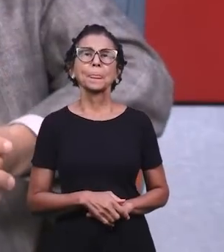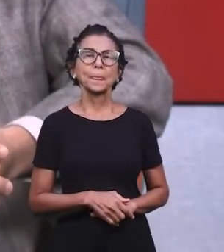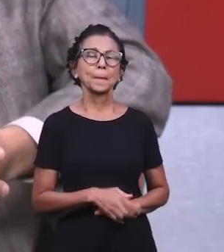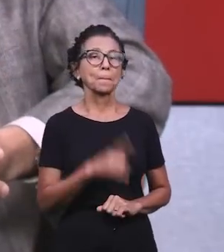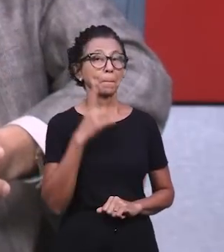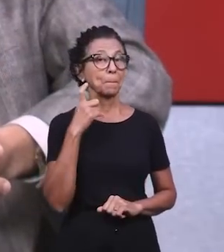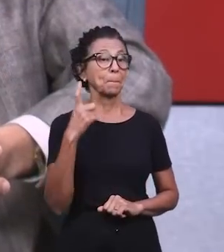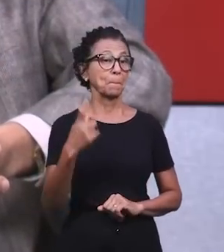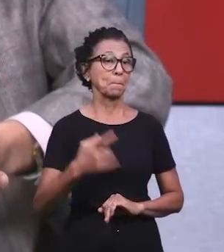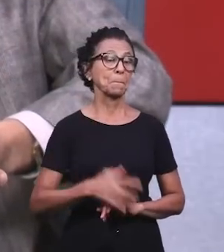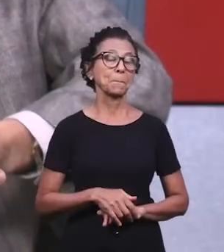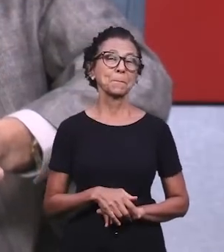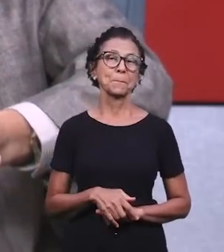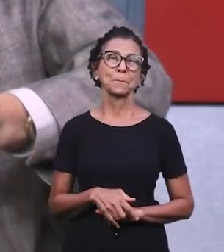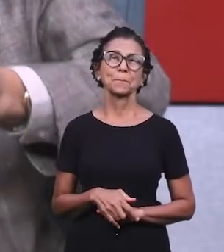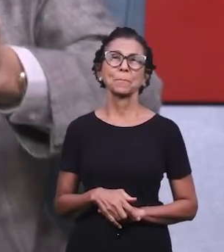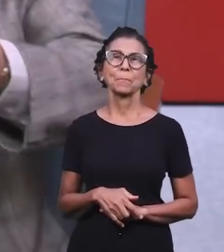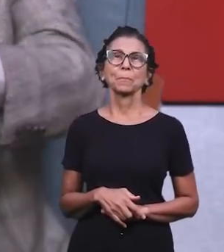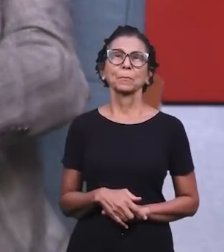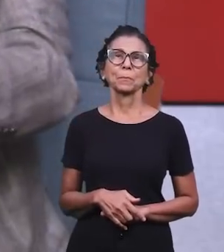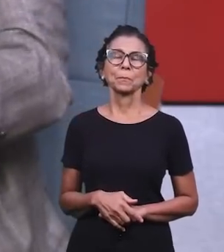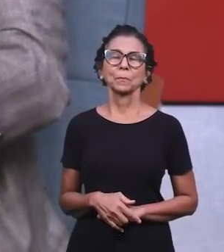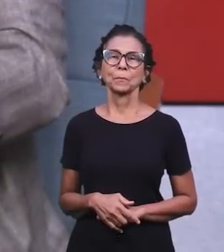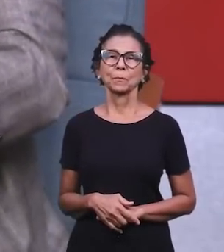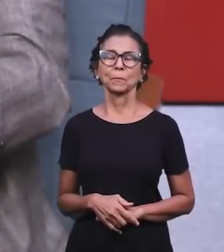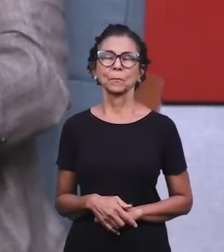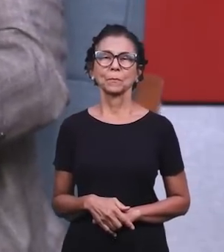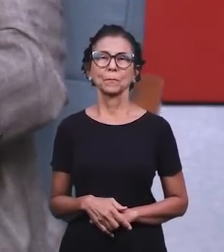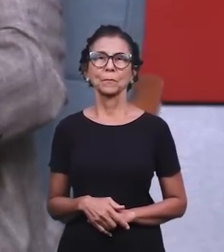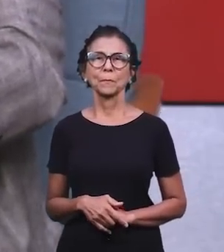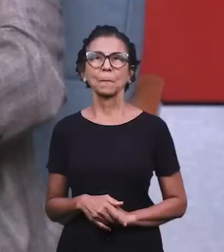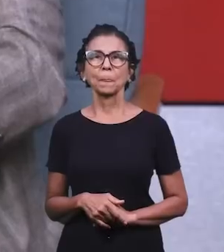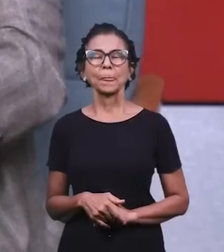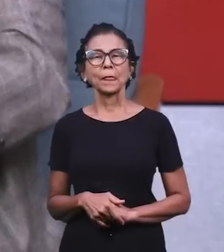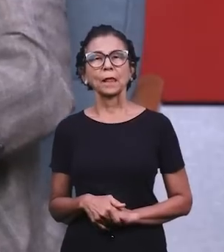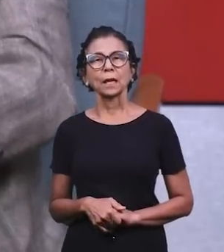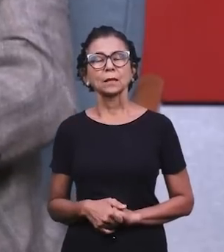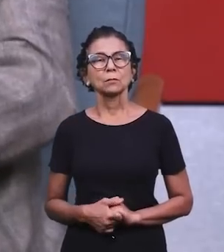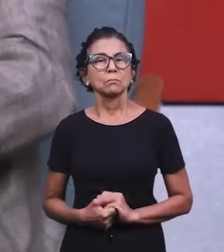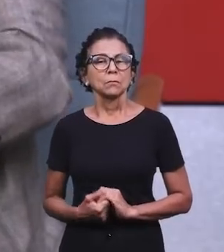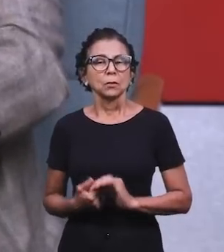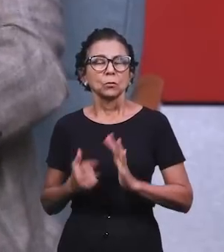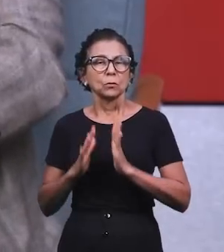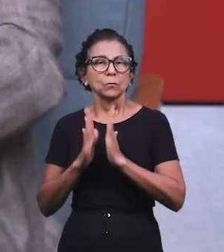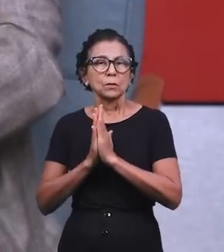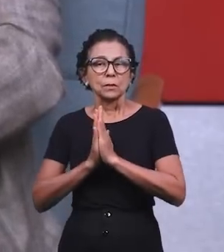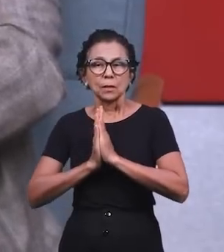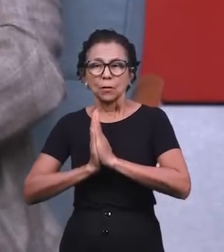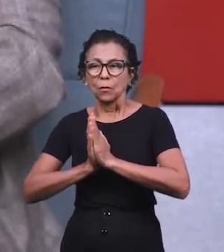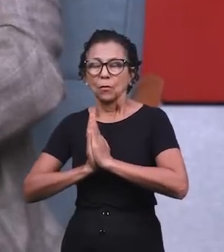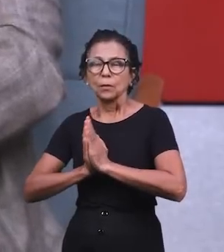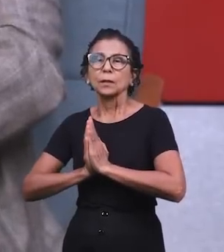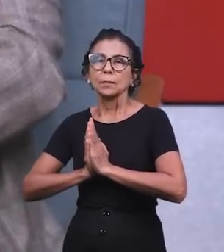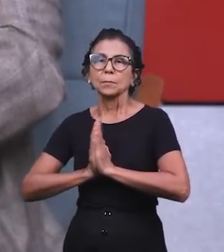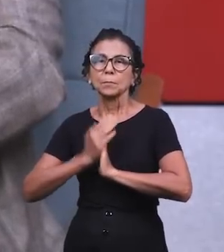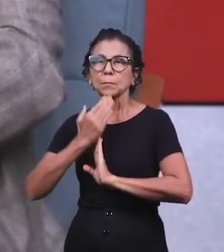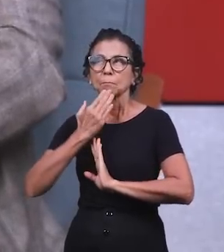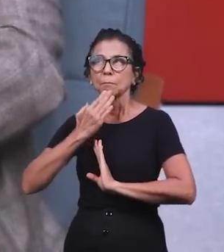coisa interessante, que coisa maravilhosa. Então, quando você faz isso, quando você provoca isso, através de uma busca,